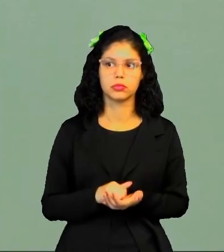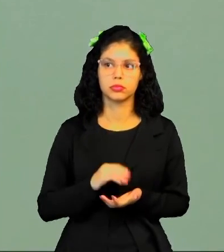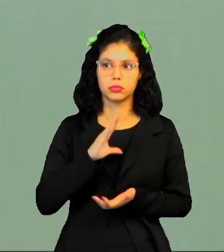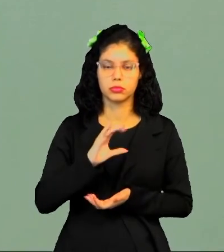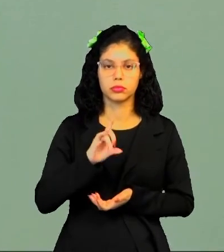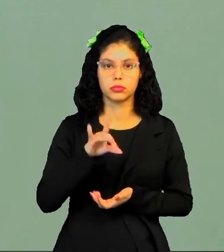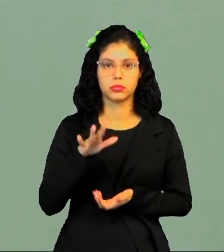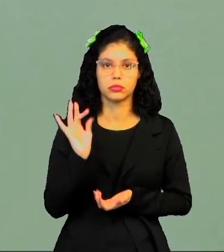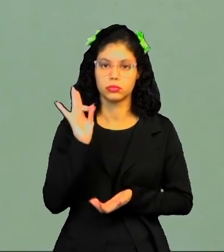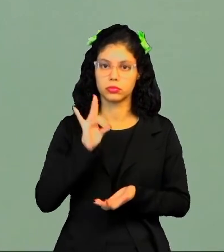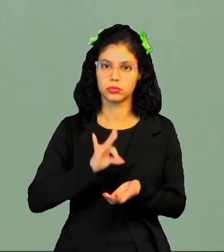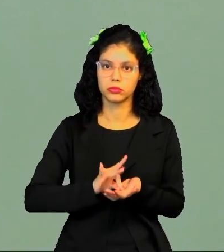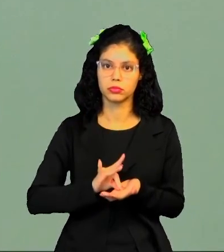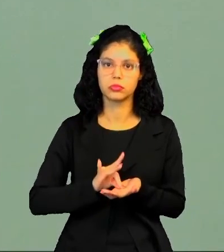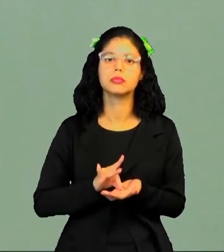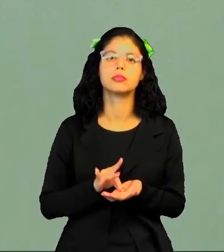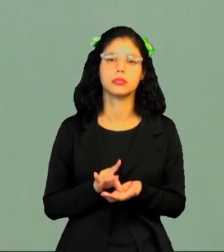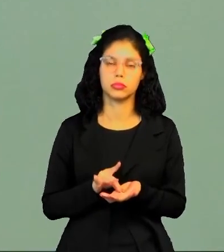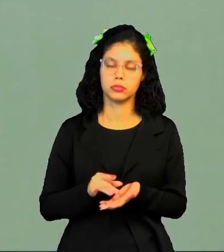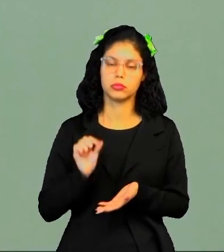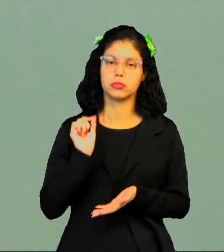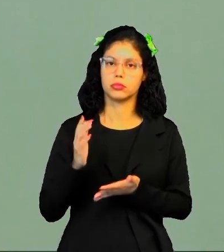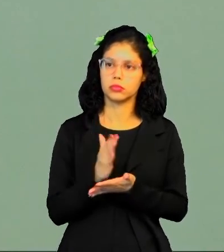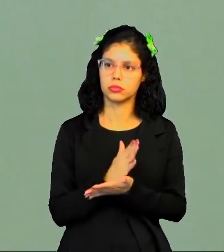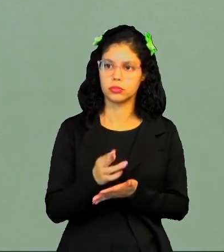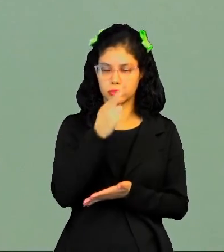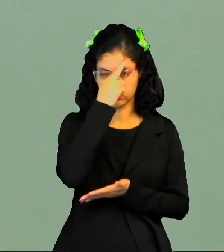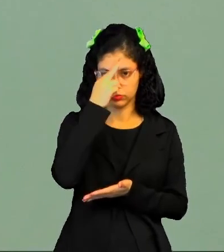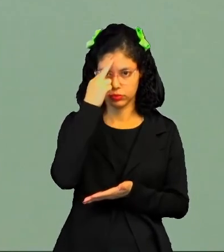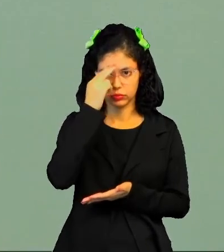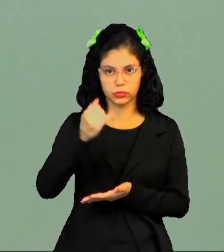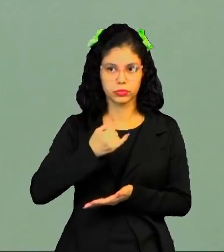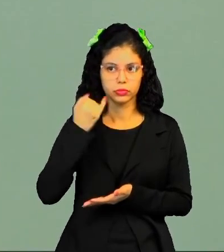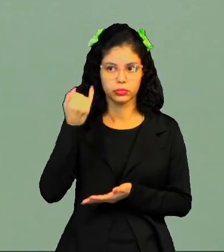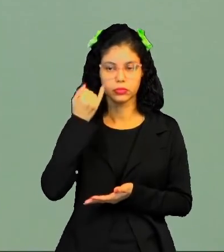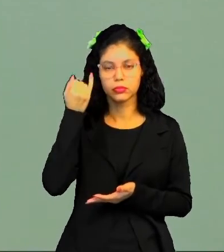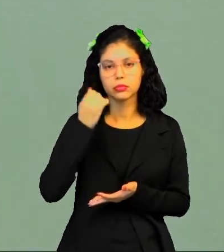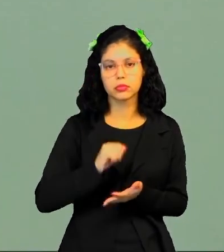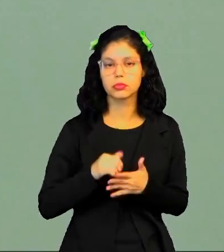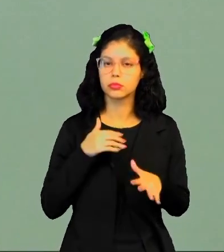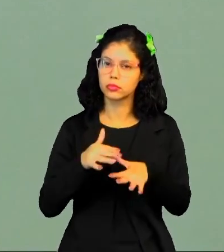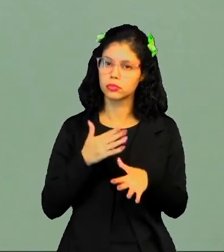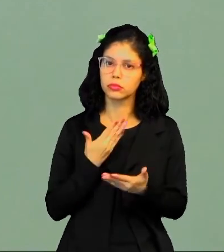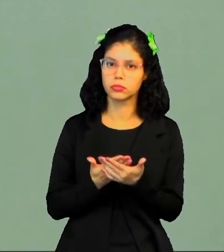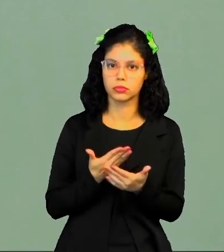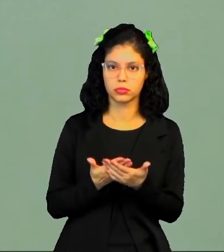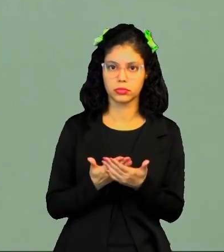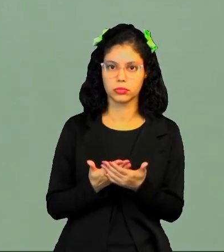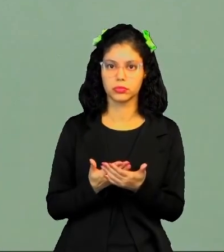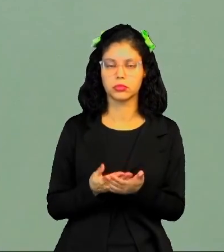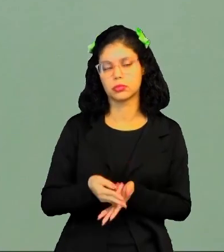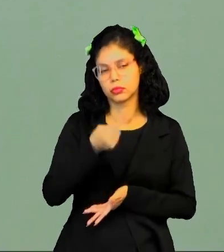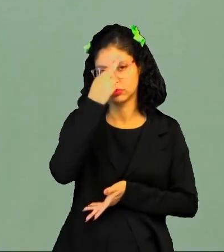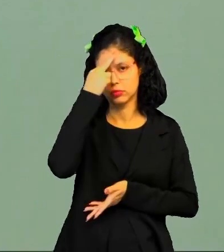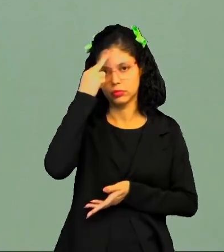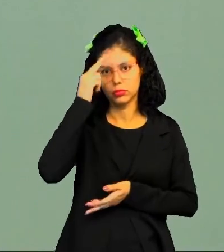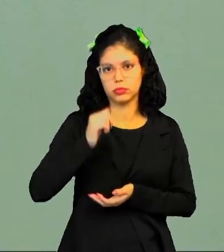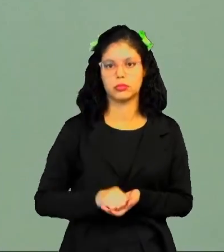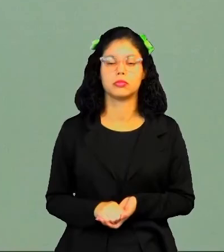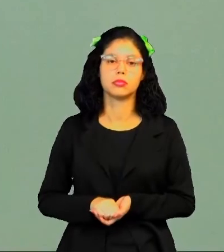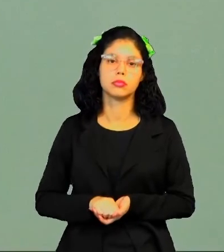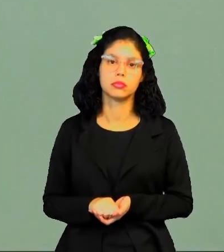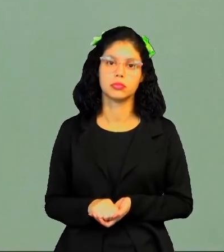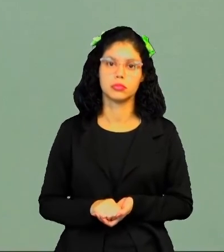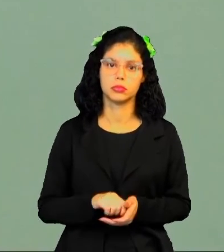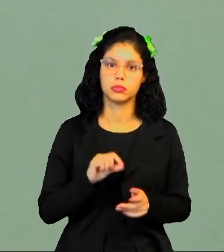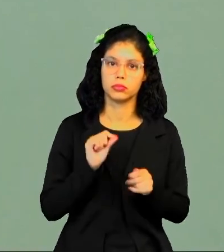da Verdade, que, né, alguns historiadores, principalmente o movimento estudantil, né, de história, né, dos estudantes de